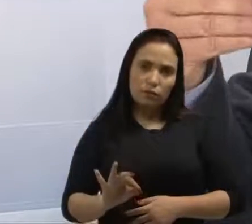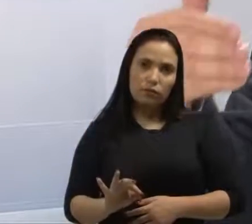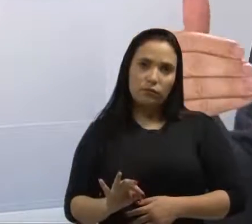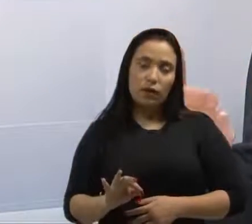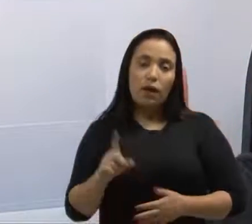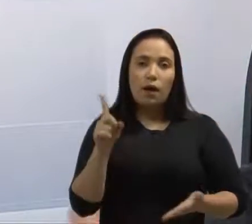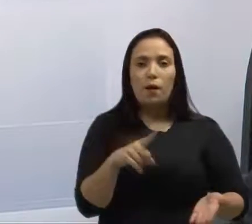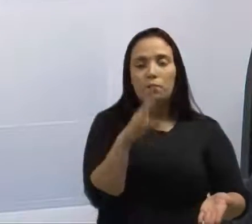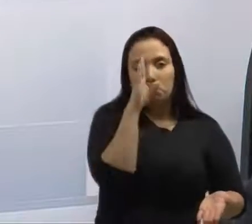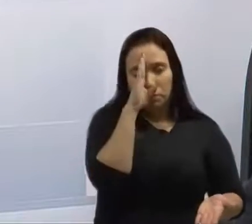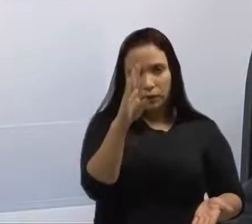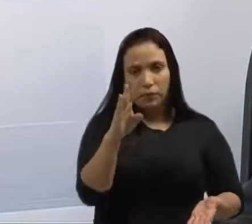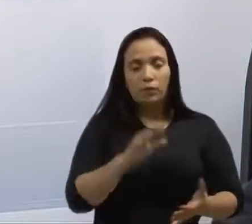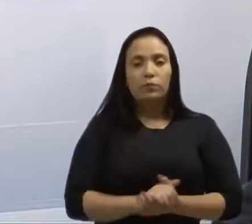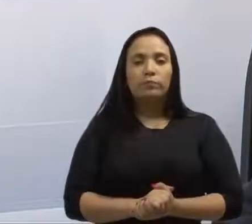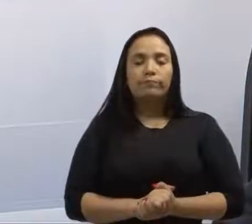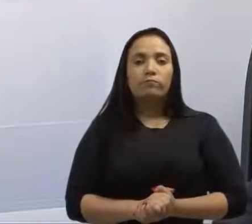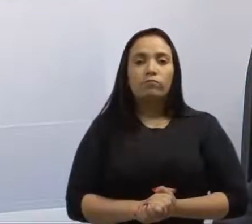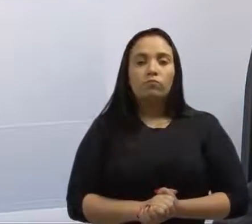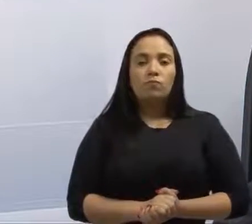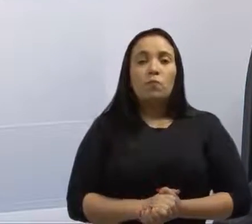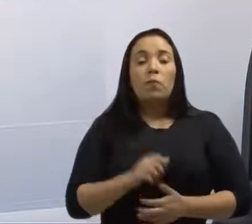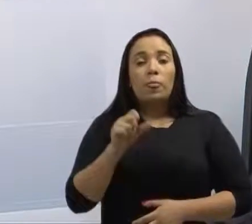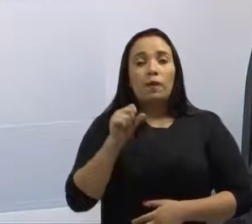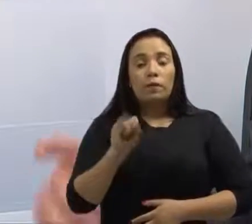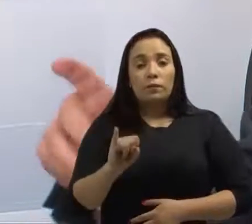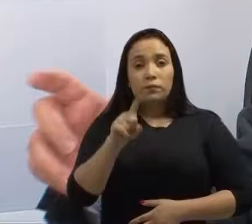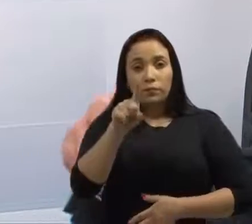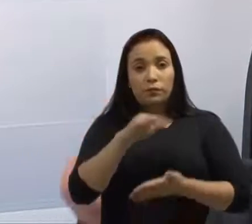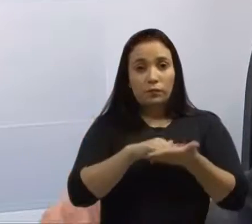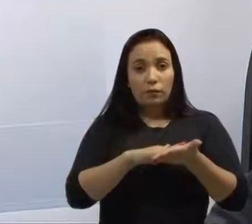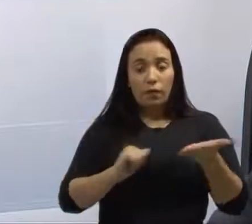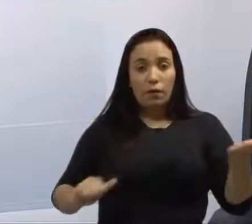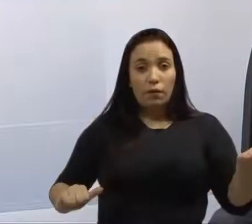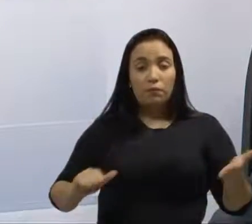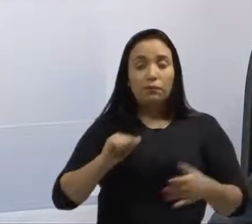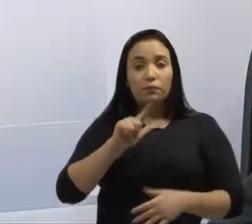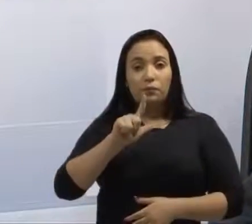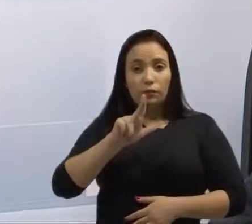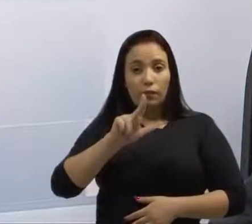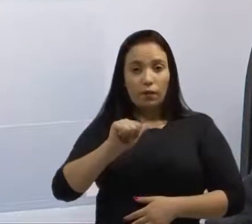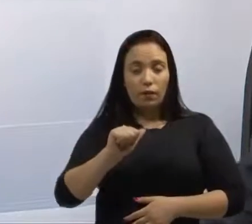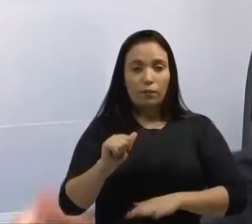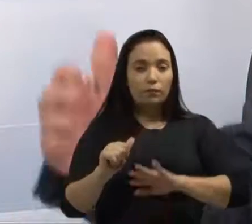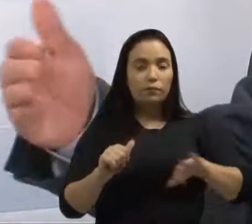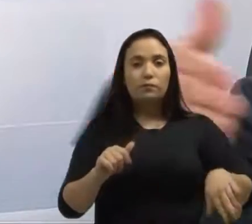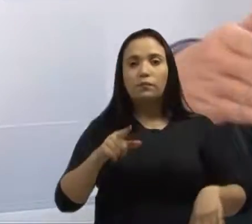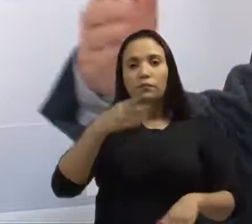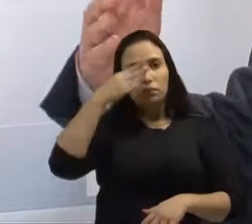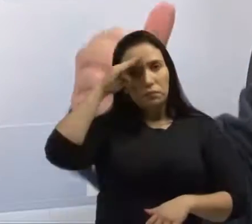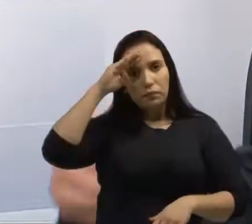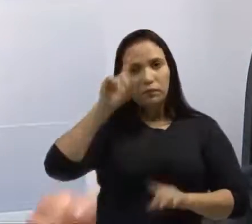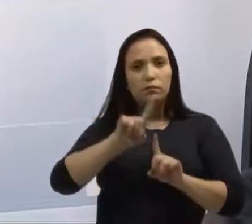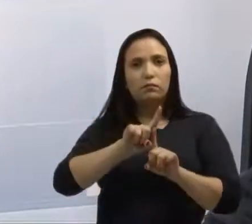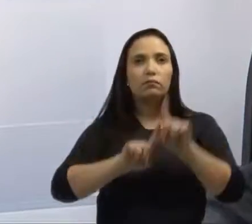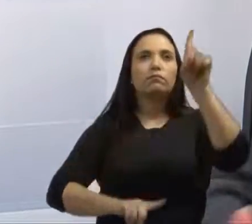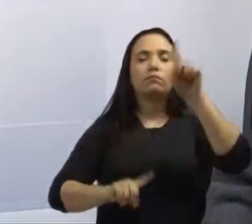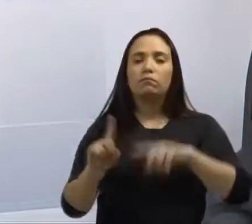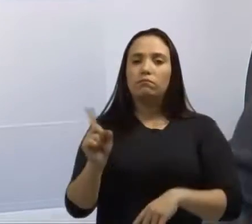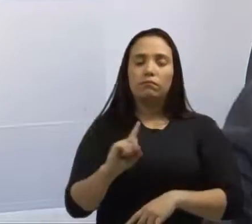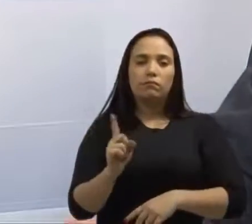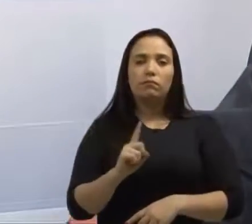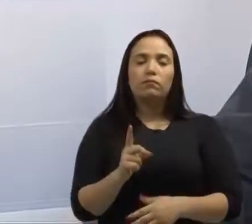Os principais candidatos. Quando você retira o Lula, o Bolsonaro não dispara.